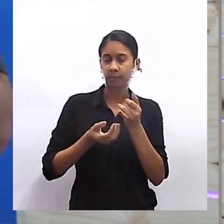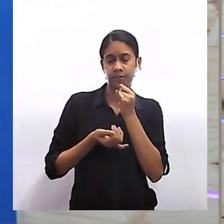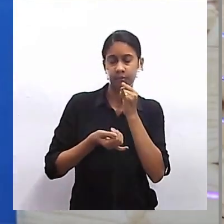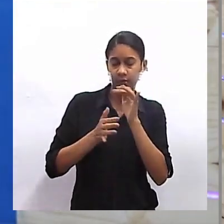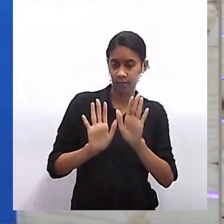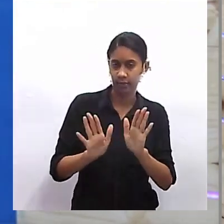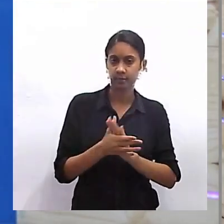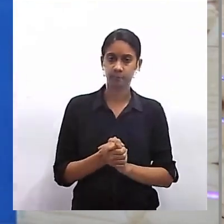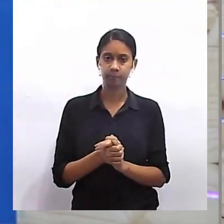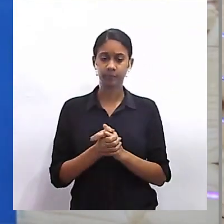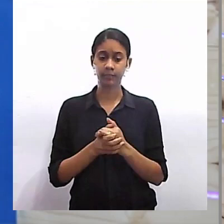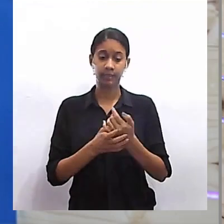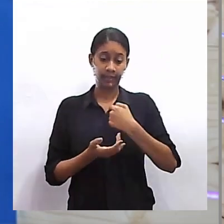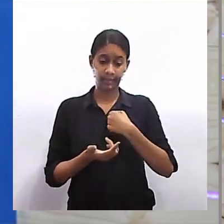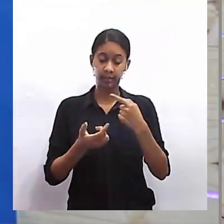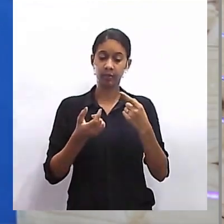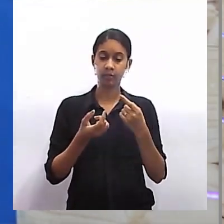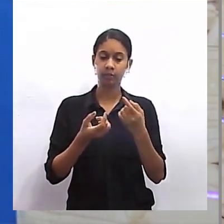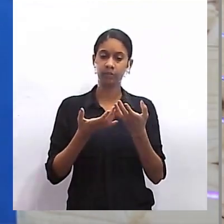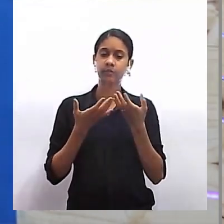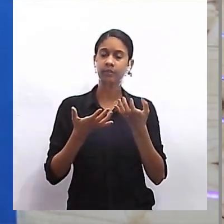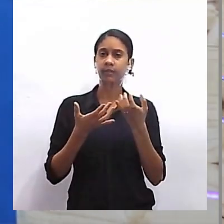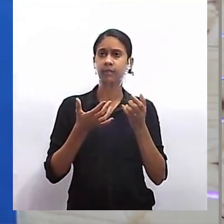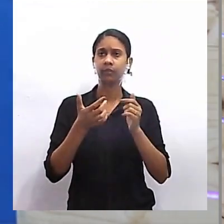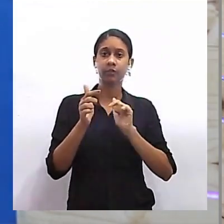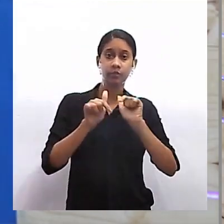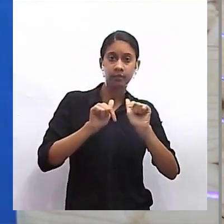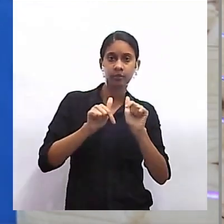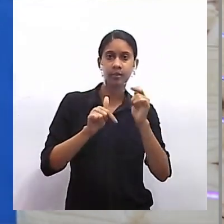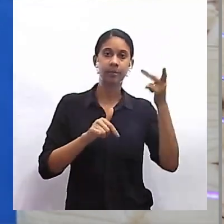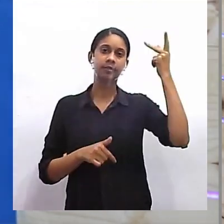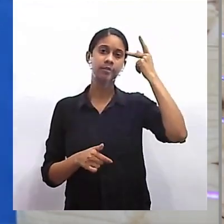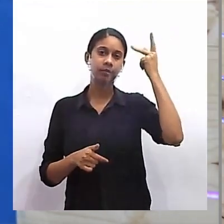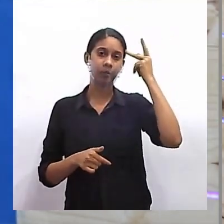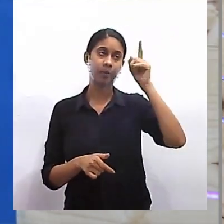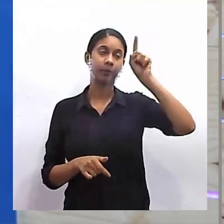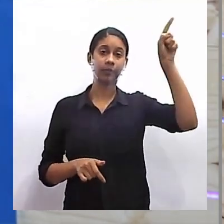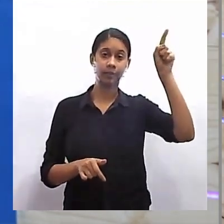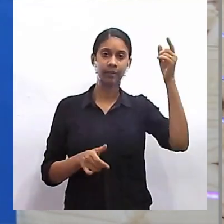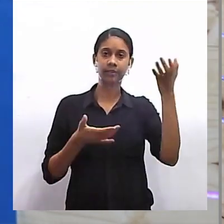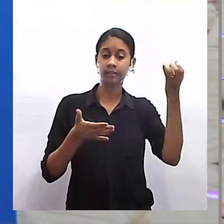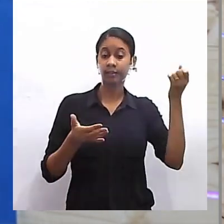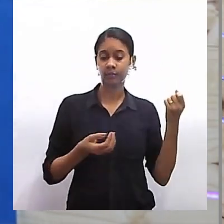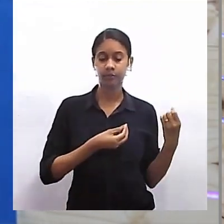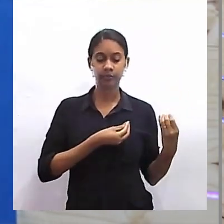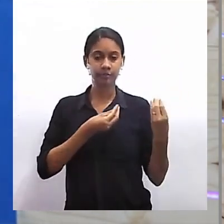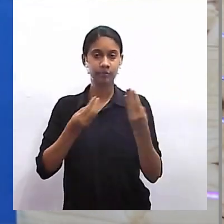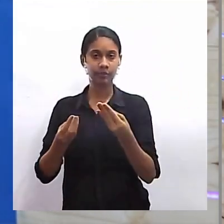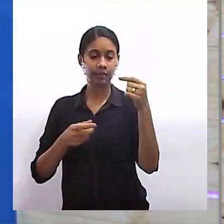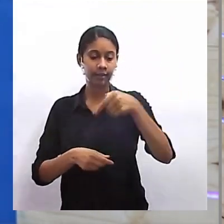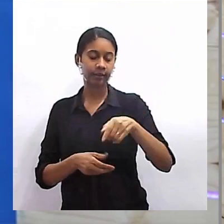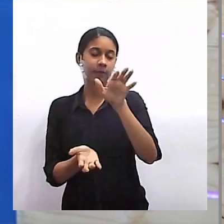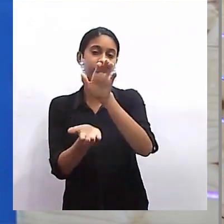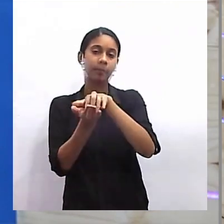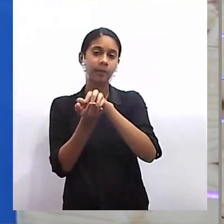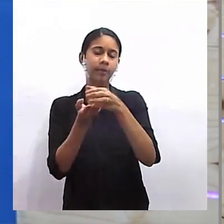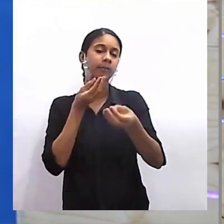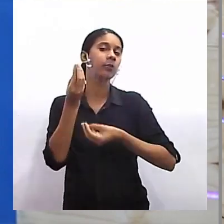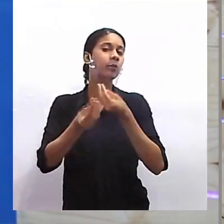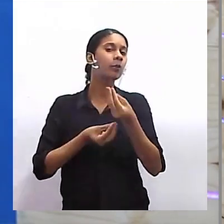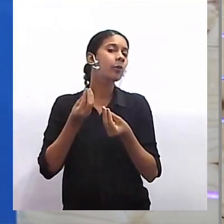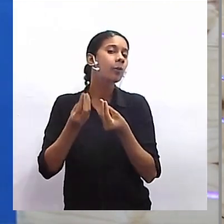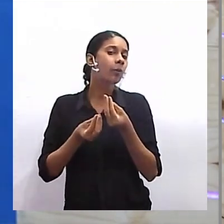fornecedor, tenho uma operação lá em São Paulo e quero fazer uma entrega aqui, em Pernambuco. Então, o que é que vai acontecer? É